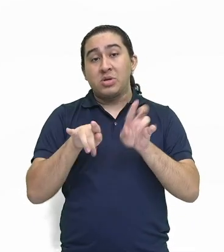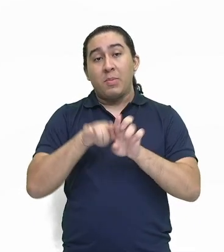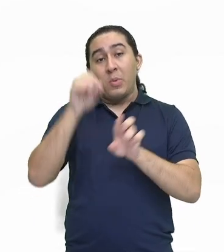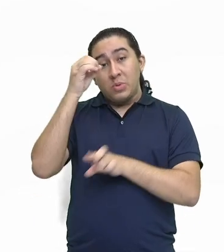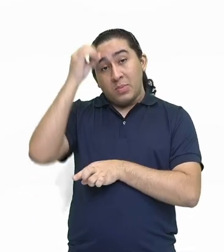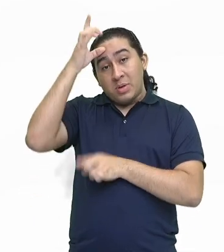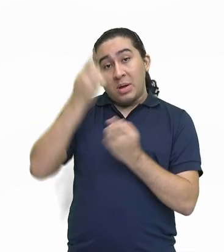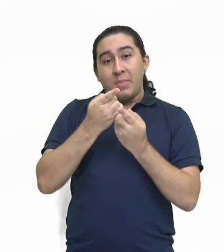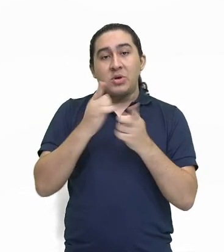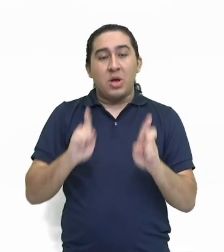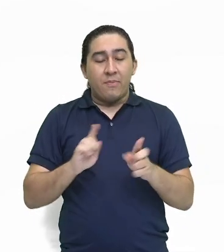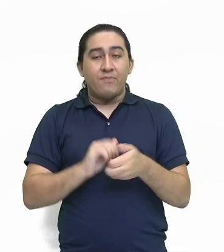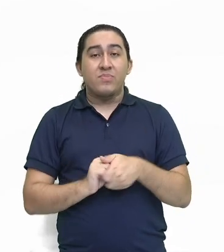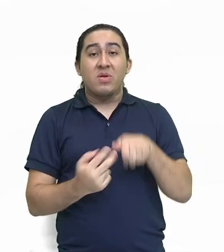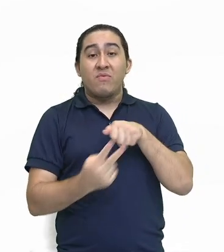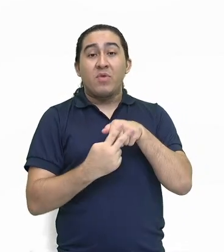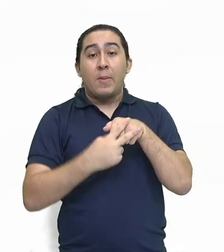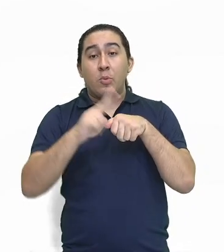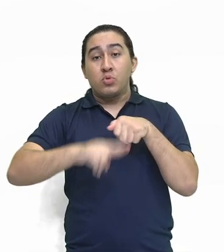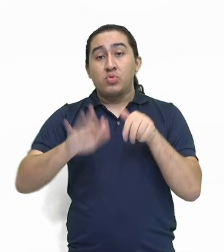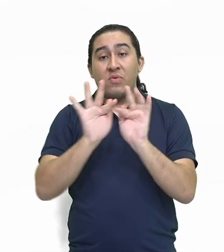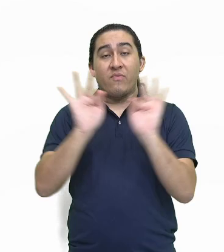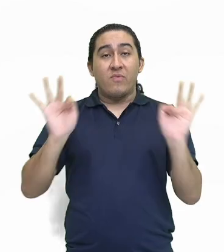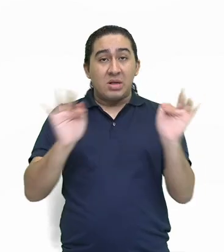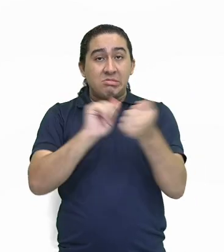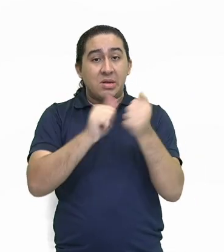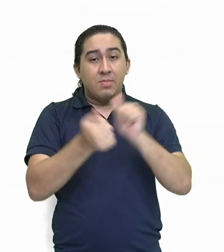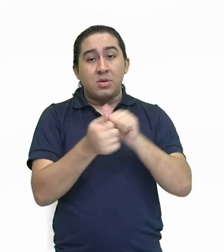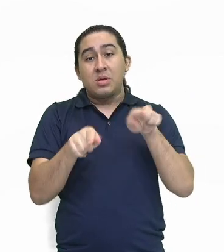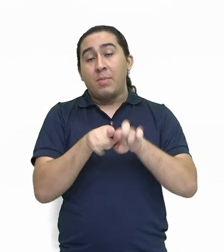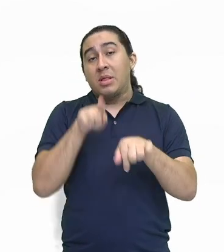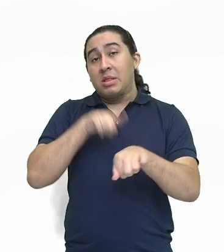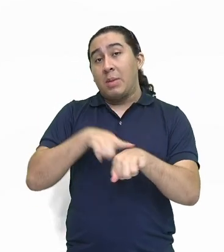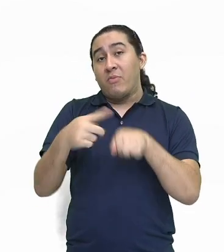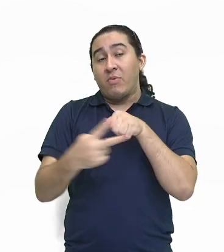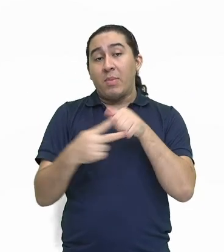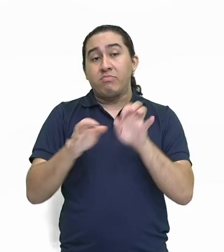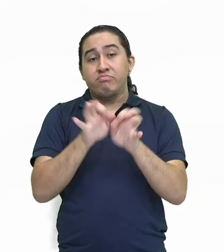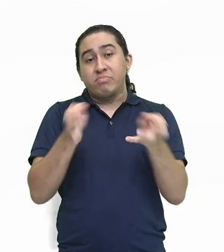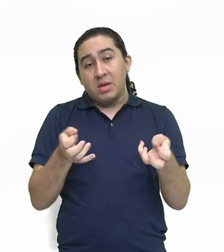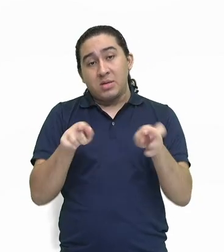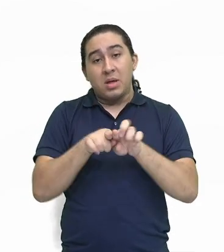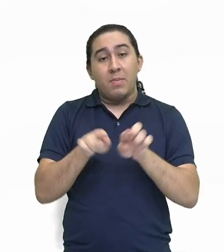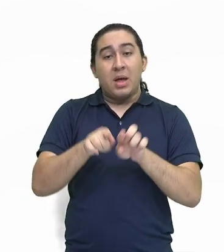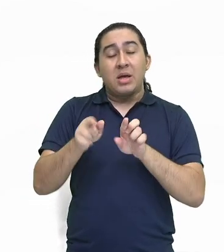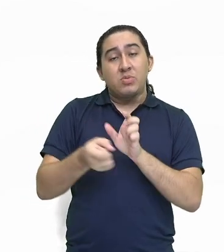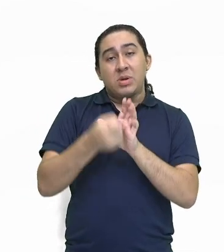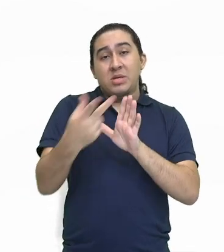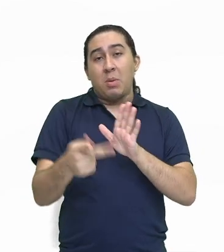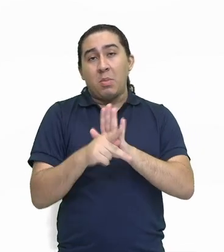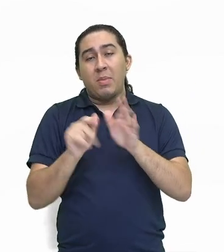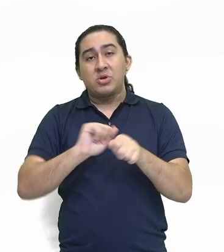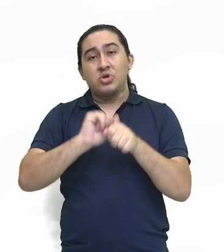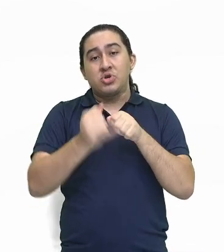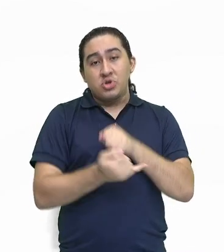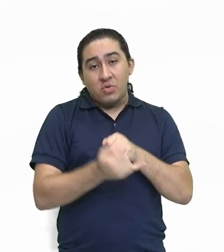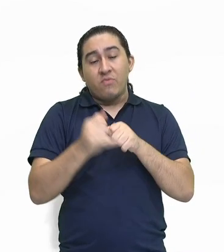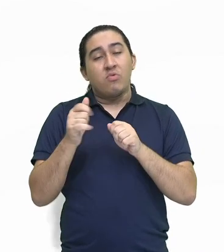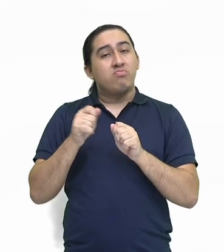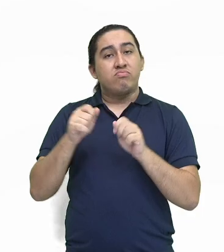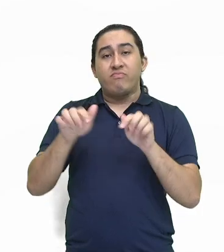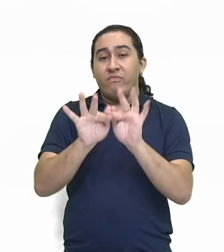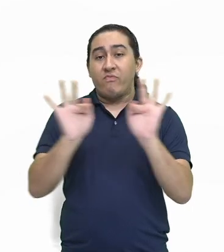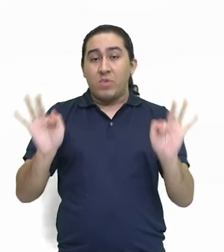conhecimento gramatical, verbos modais, tempos e modos verbais, expressões modais, adjetivos, locuções ou